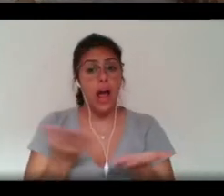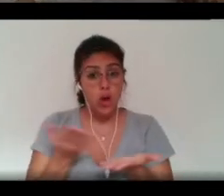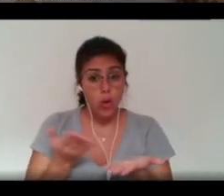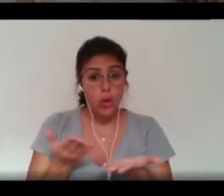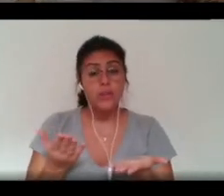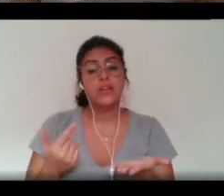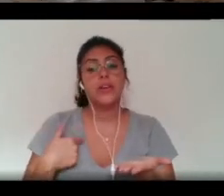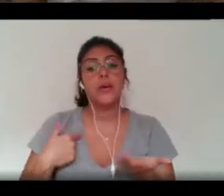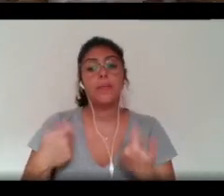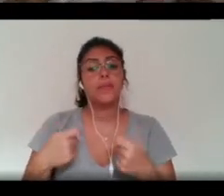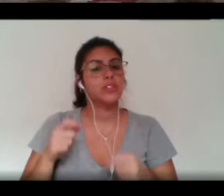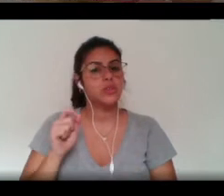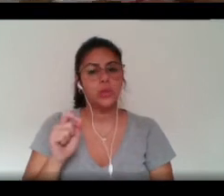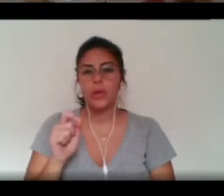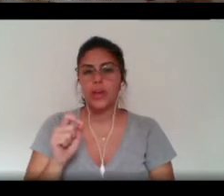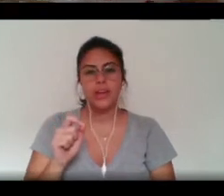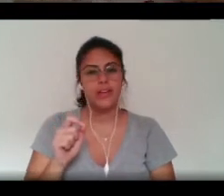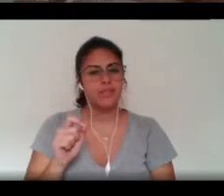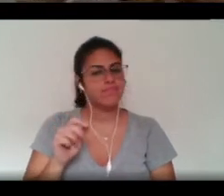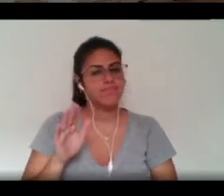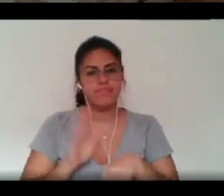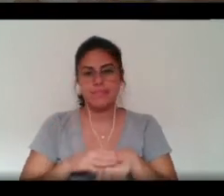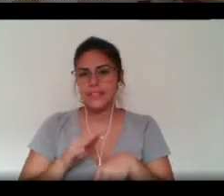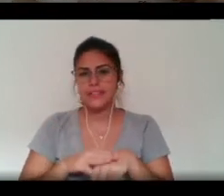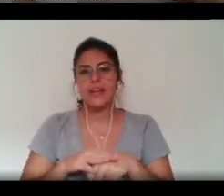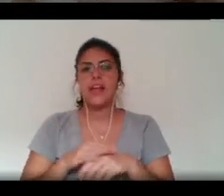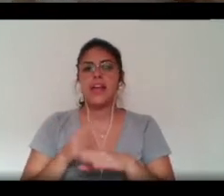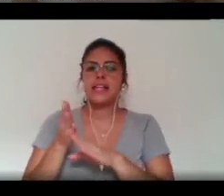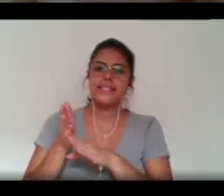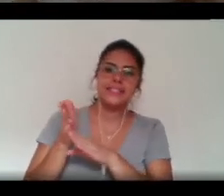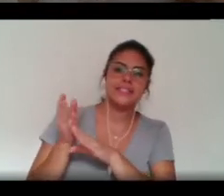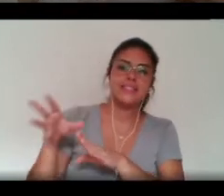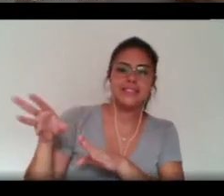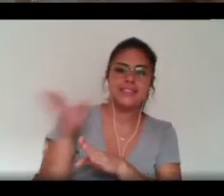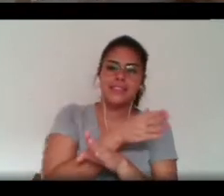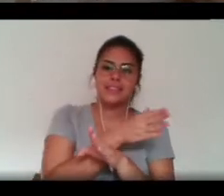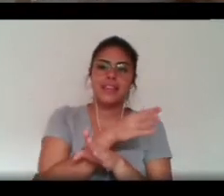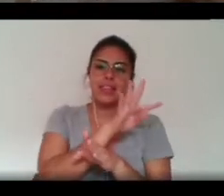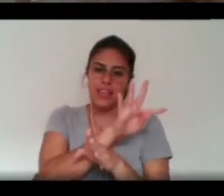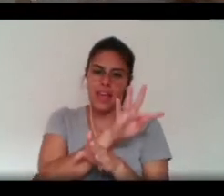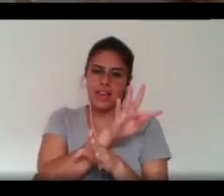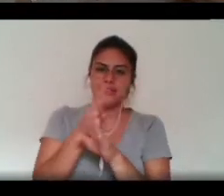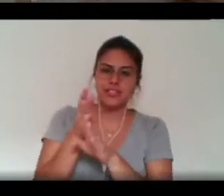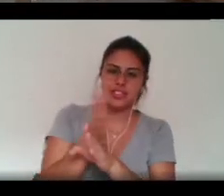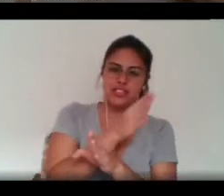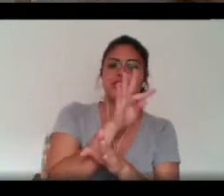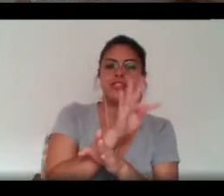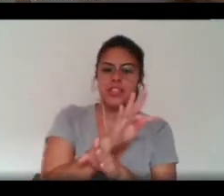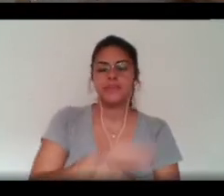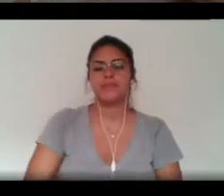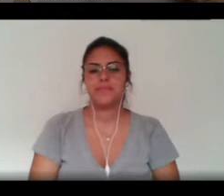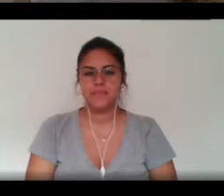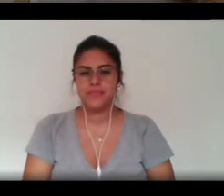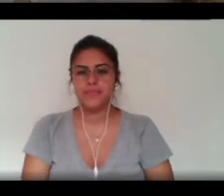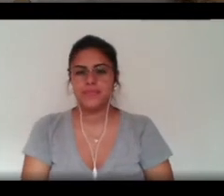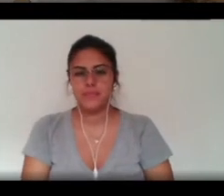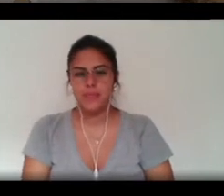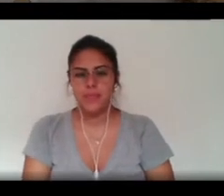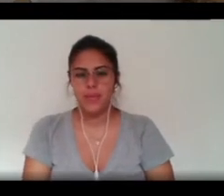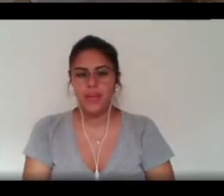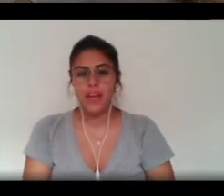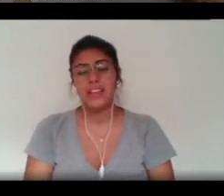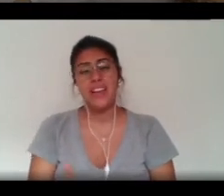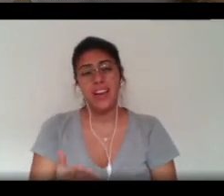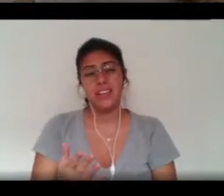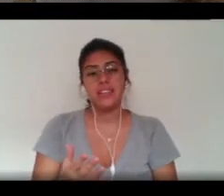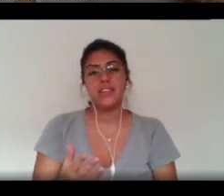daqui para cá é álgebra. Você vai isolar o T. E quando você isola esse T, eu vou escrever aqui